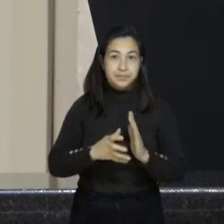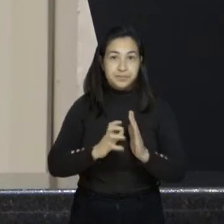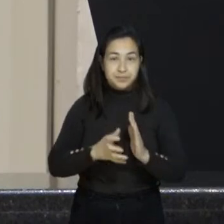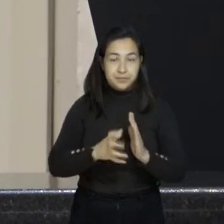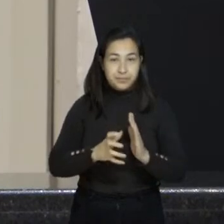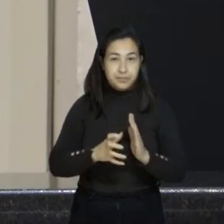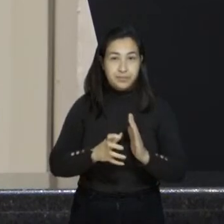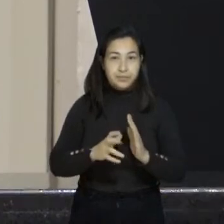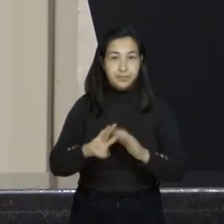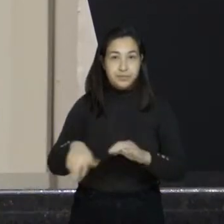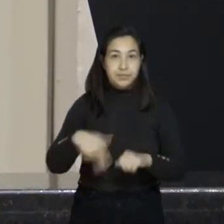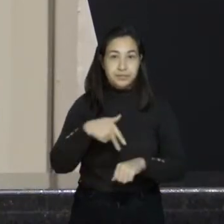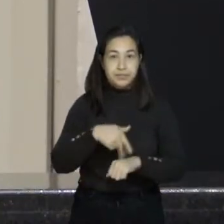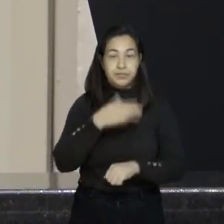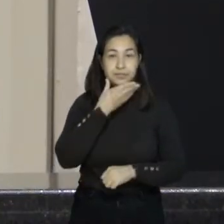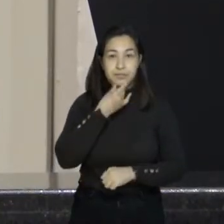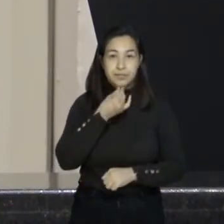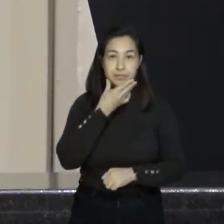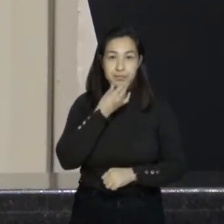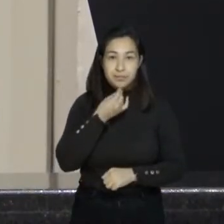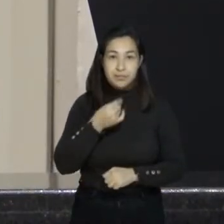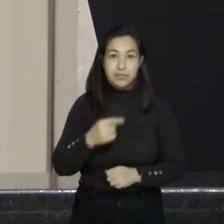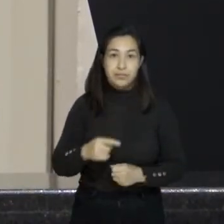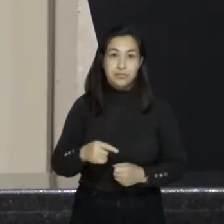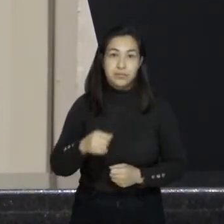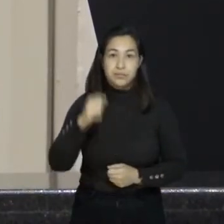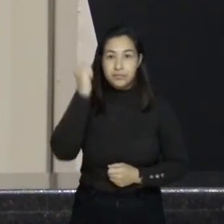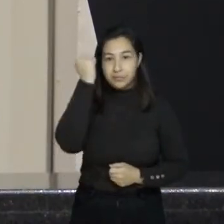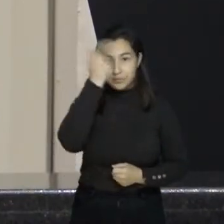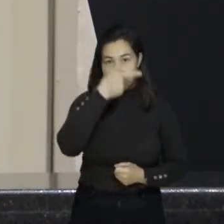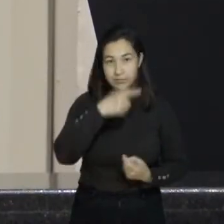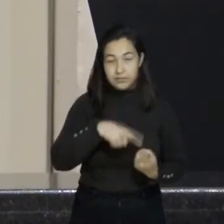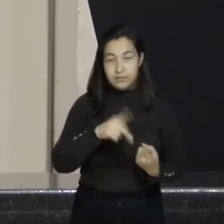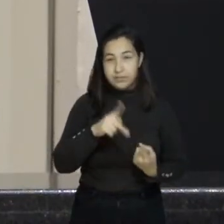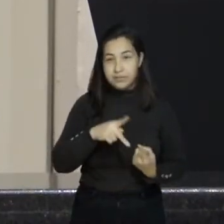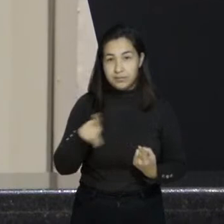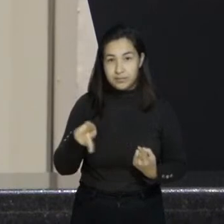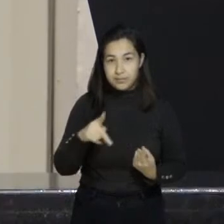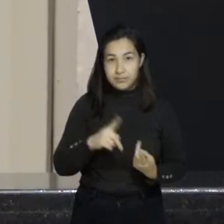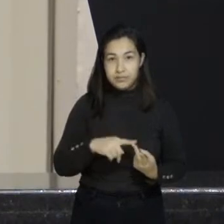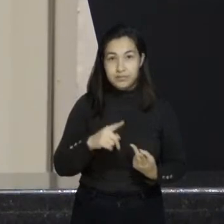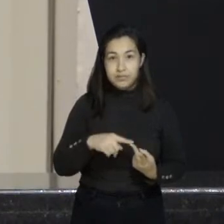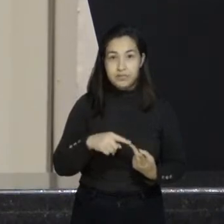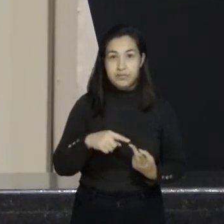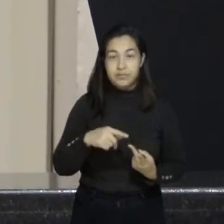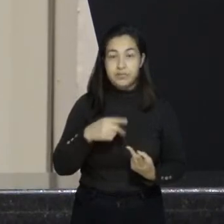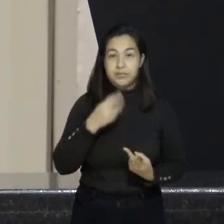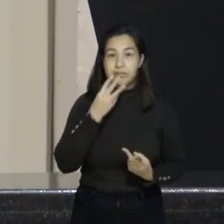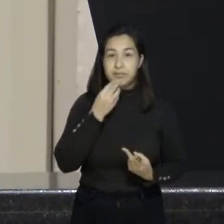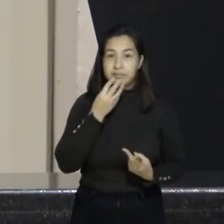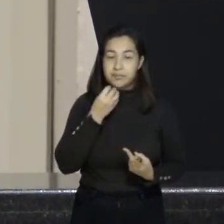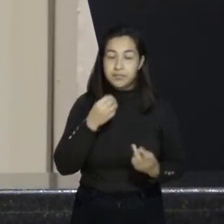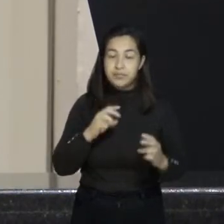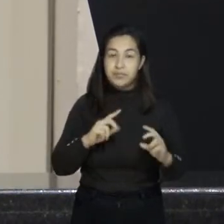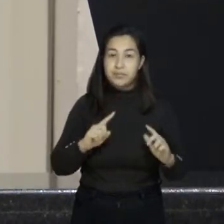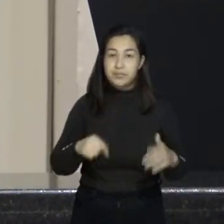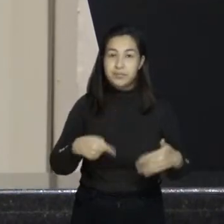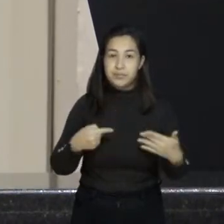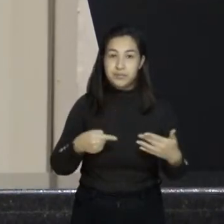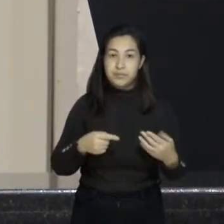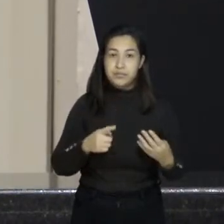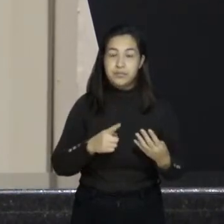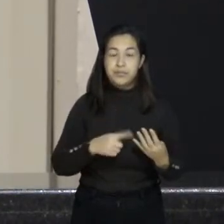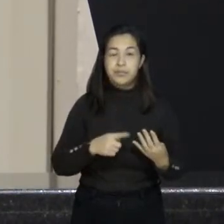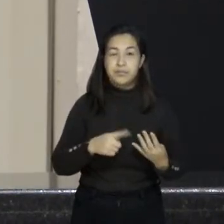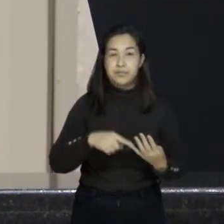fizeram uso da palavra os senhores deputados Altair Silva PP Marquito do PSOL Jessé Lopes e massoco